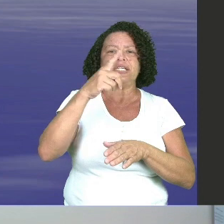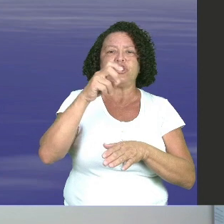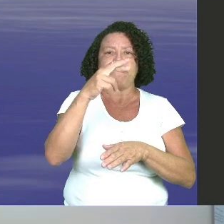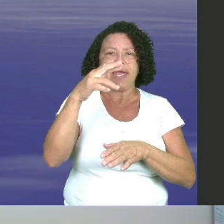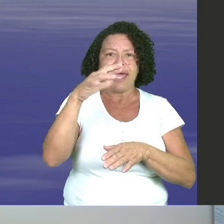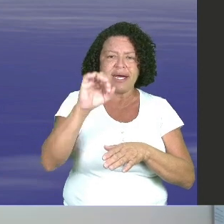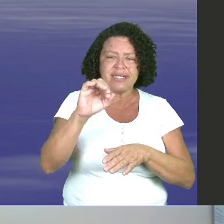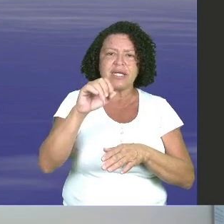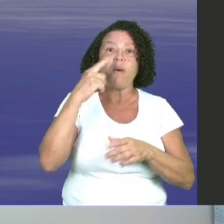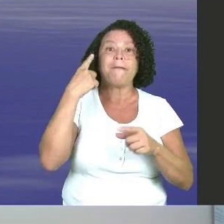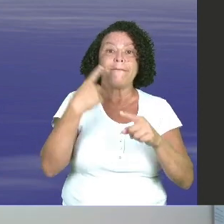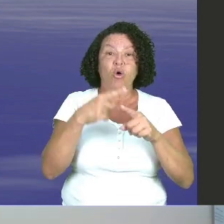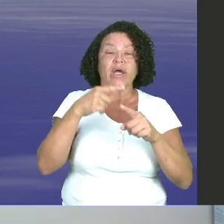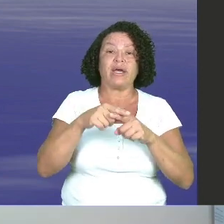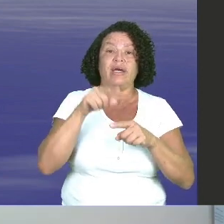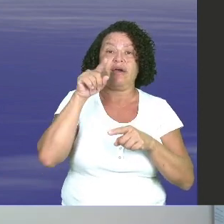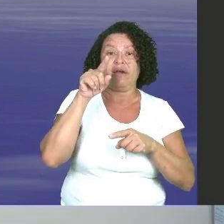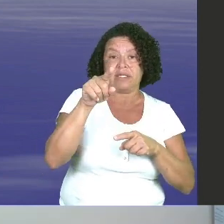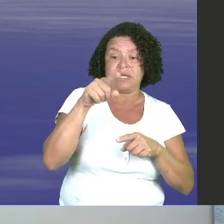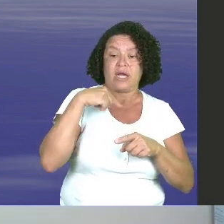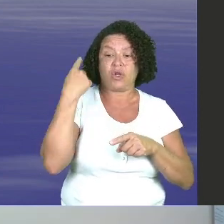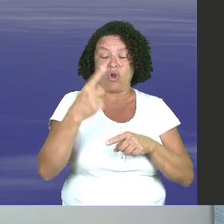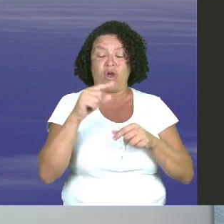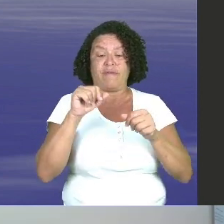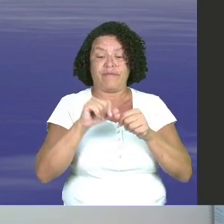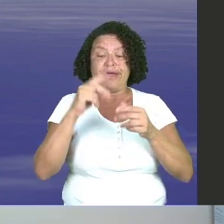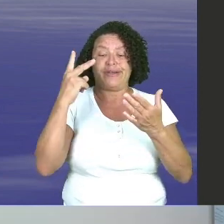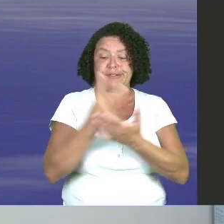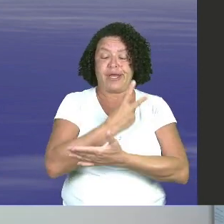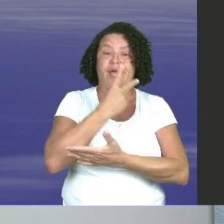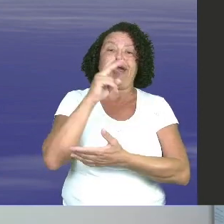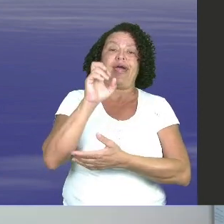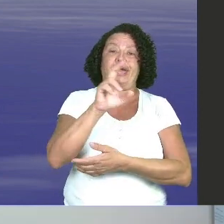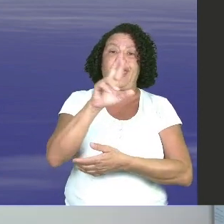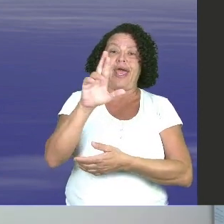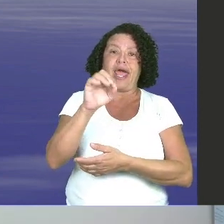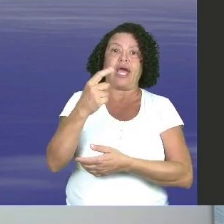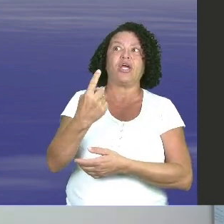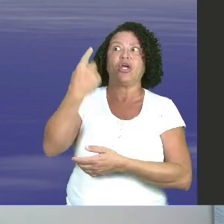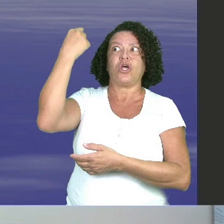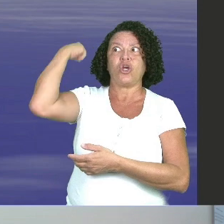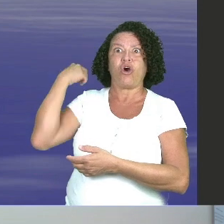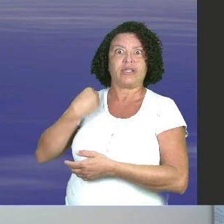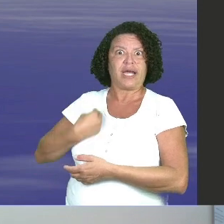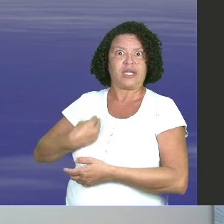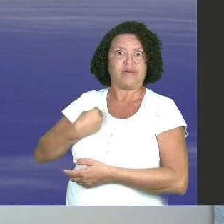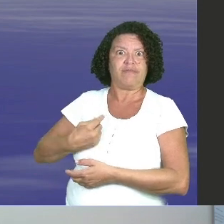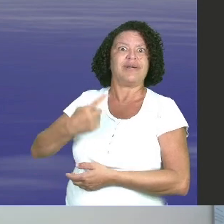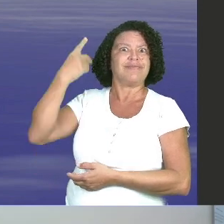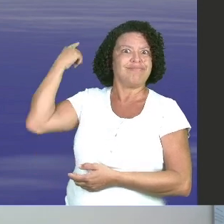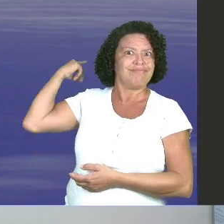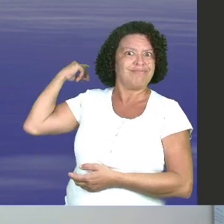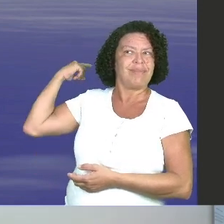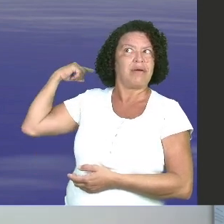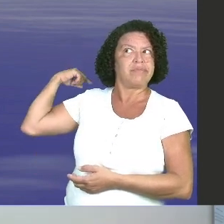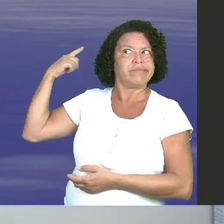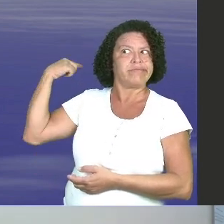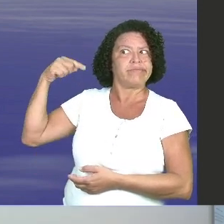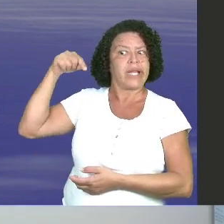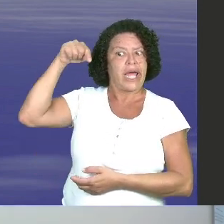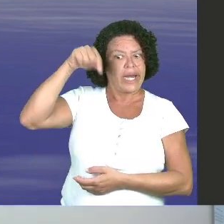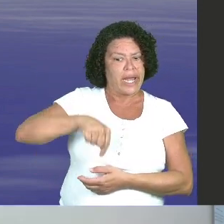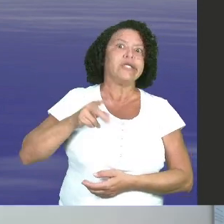nós cometemos erros em outras vidas, nós cometemos erros nesta